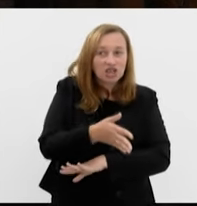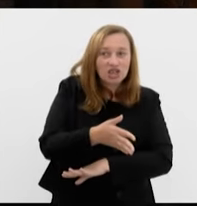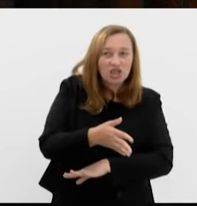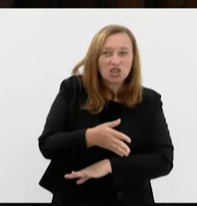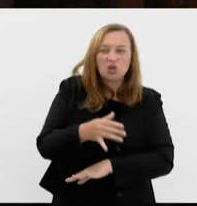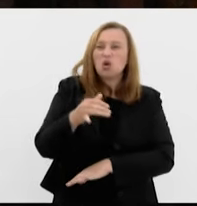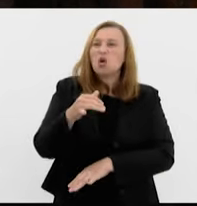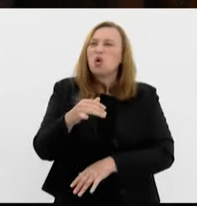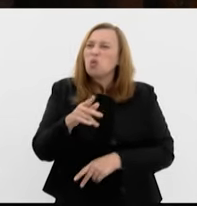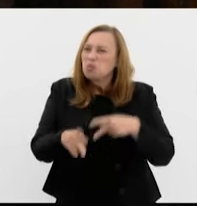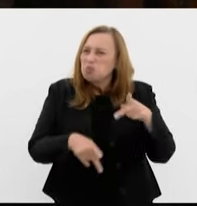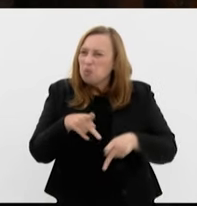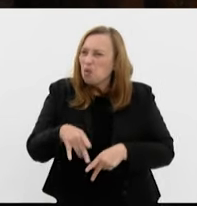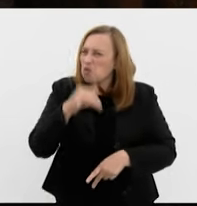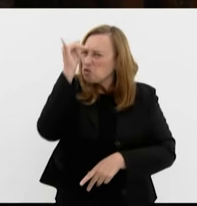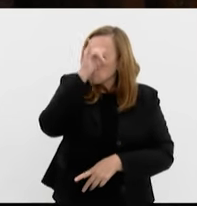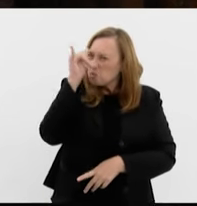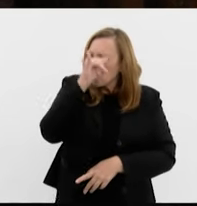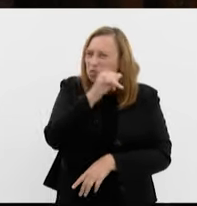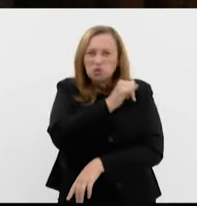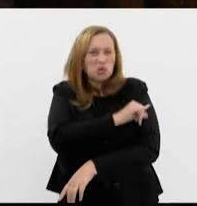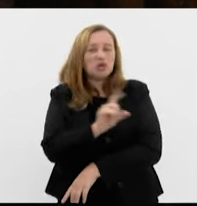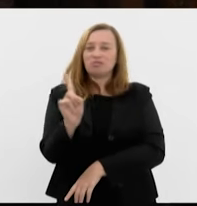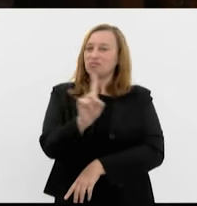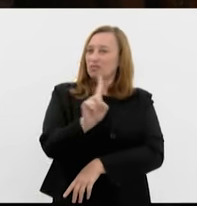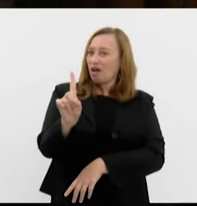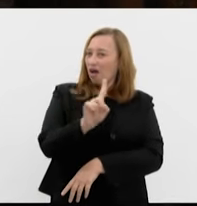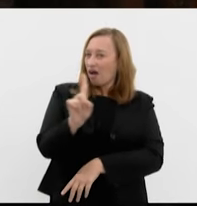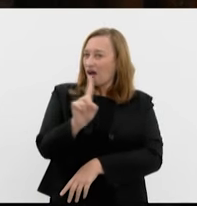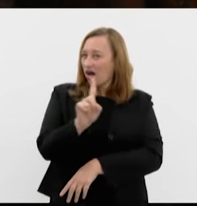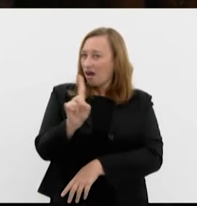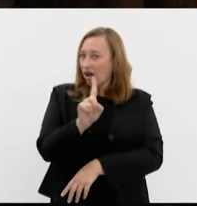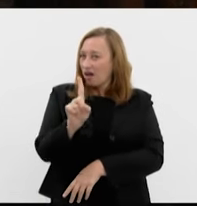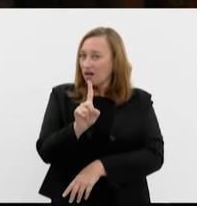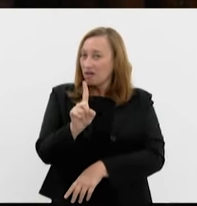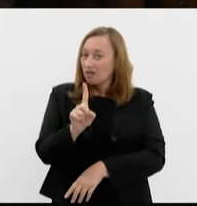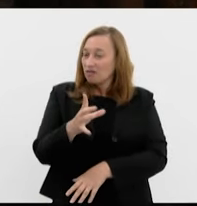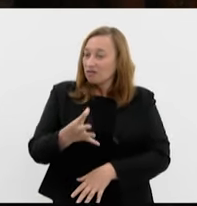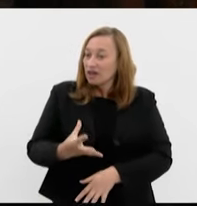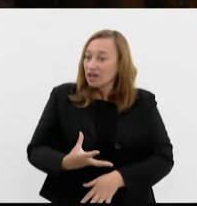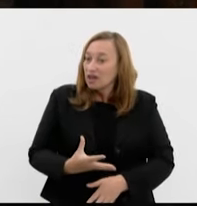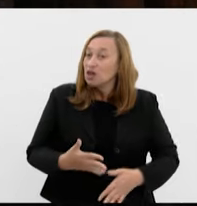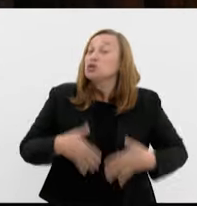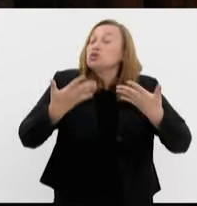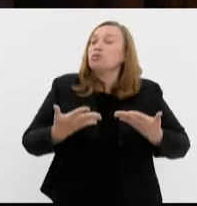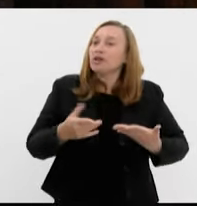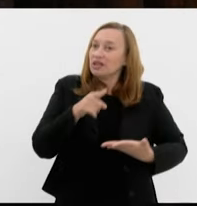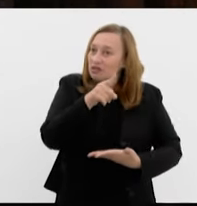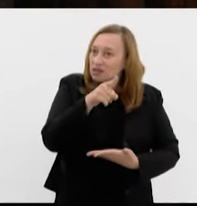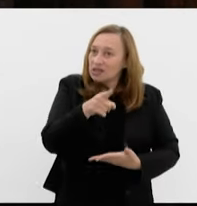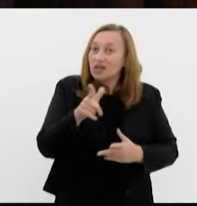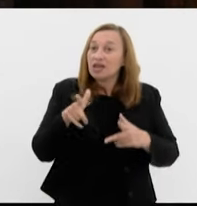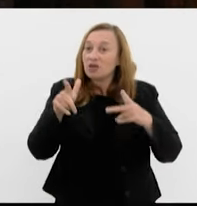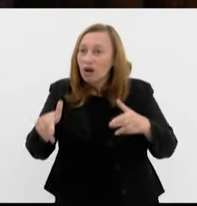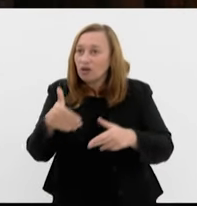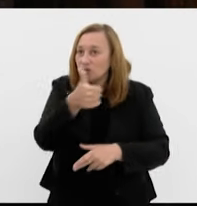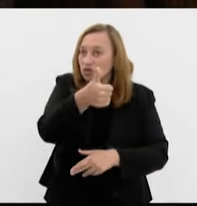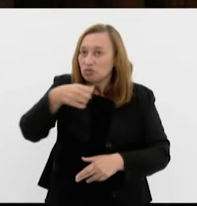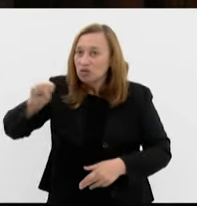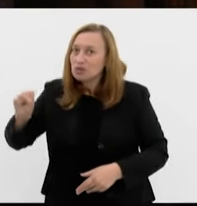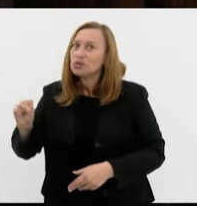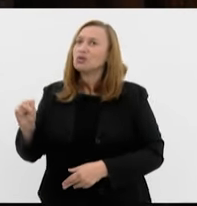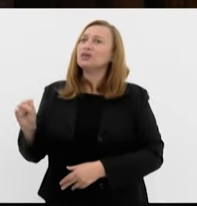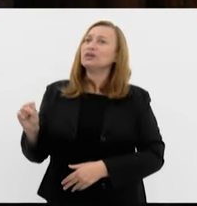bobo é conservador e vai lhe fazer uma grande surpresa tal qual aconteceu em 2018 que ele